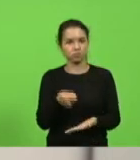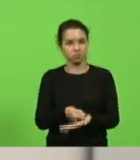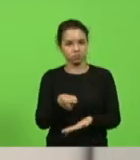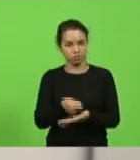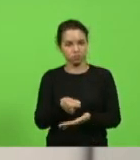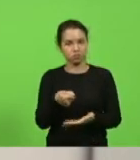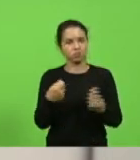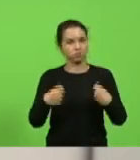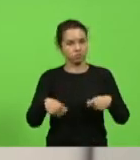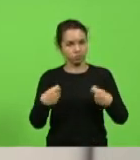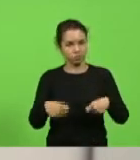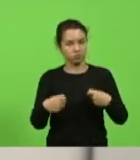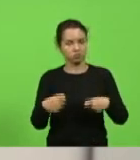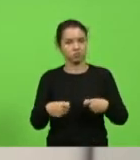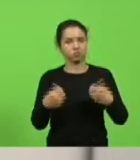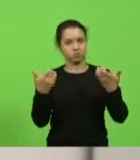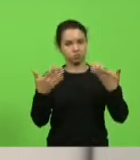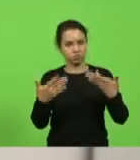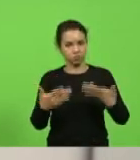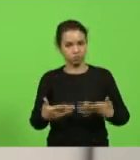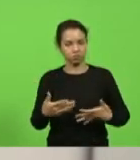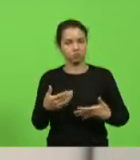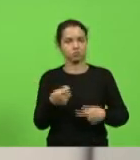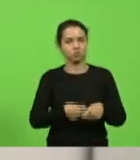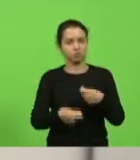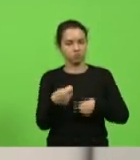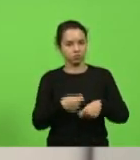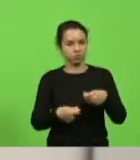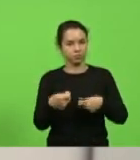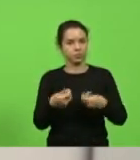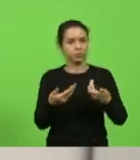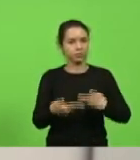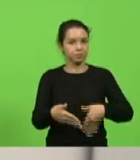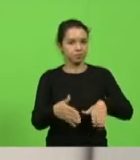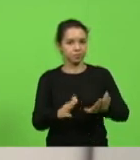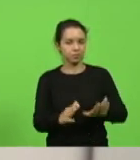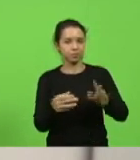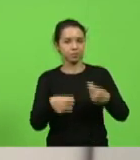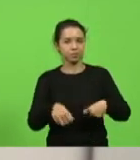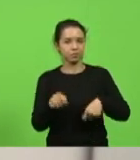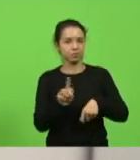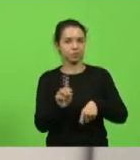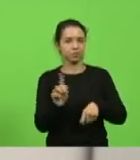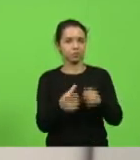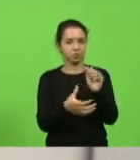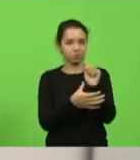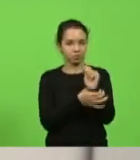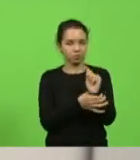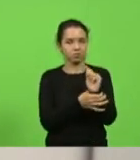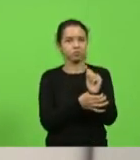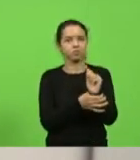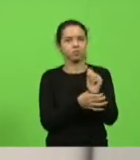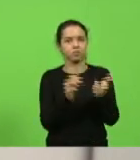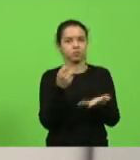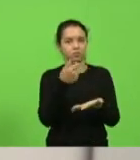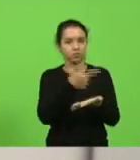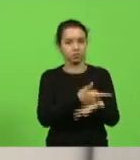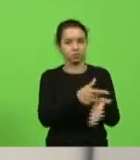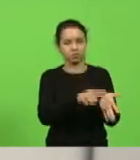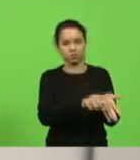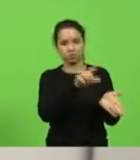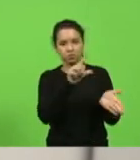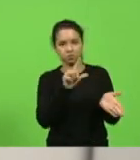justificativa administrativa para dispensa de prestação de garantia, para haver o pagamento antecipado, não foi levado